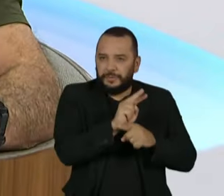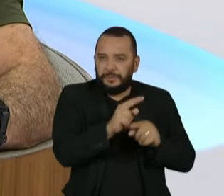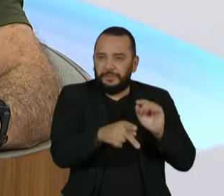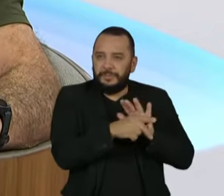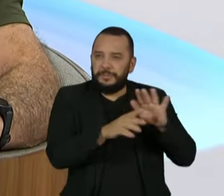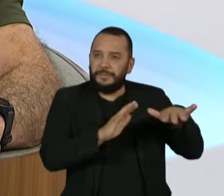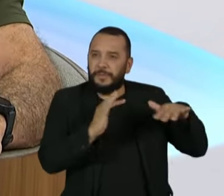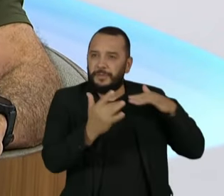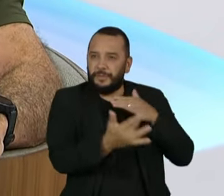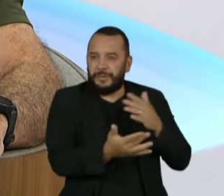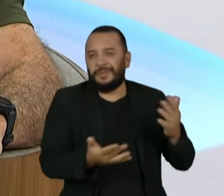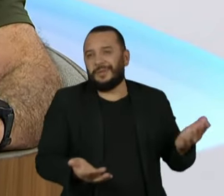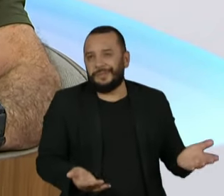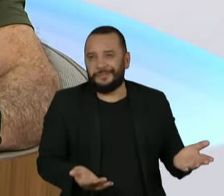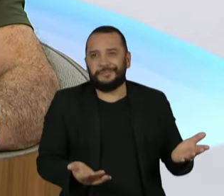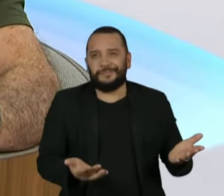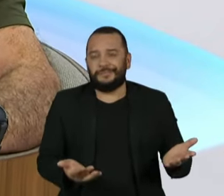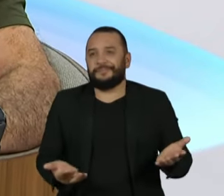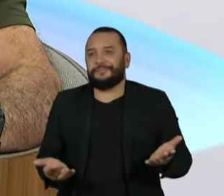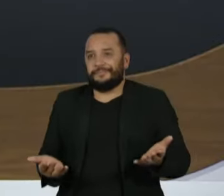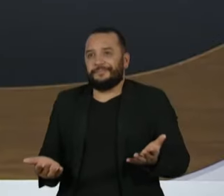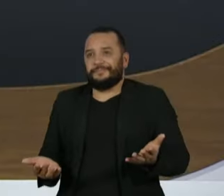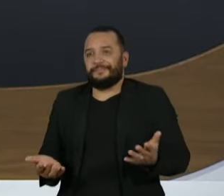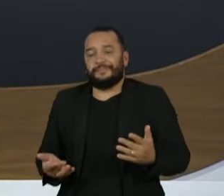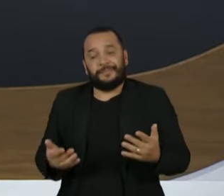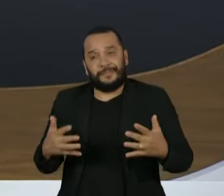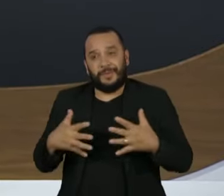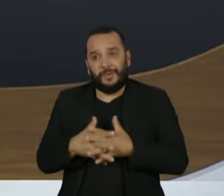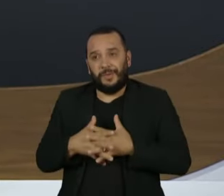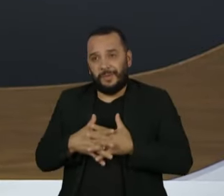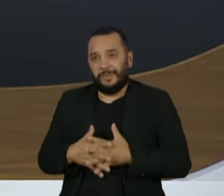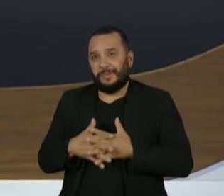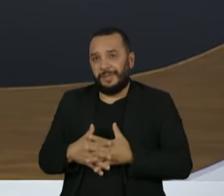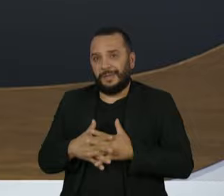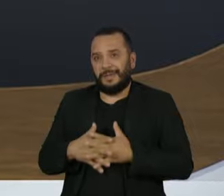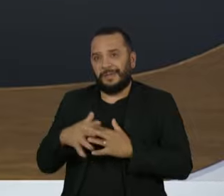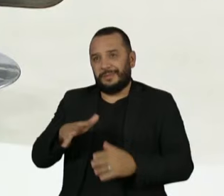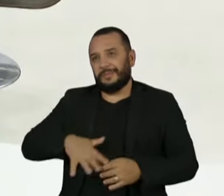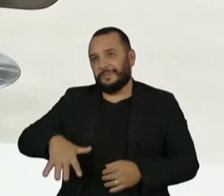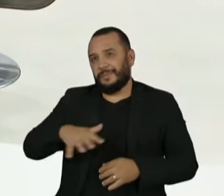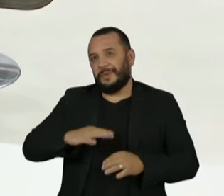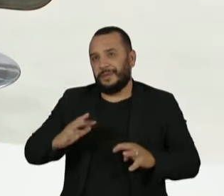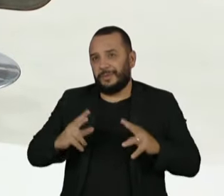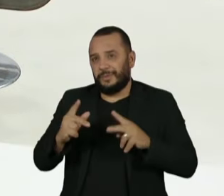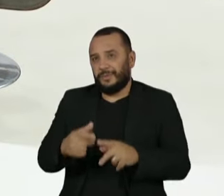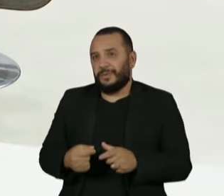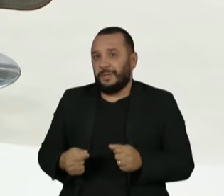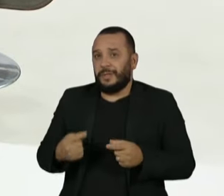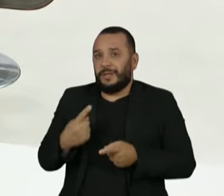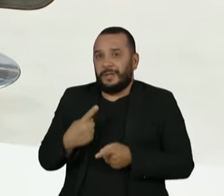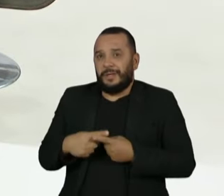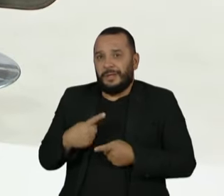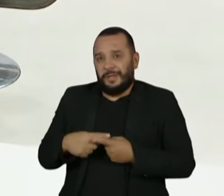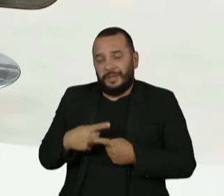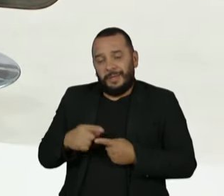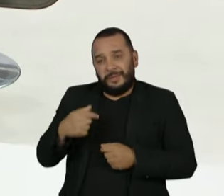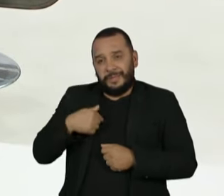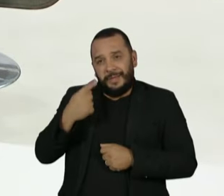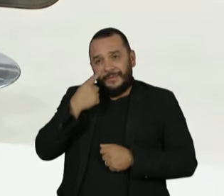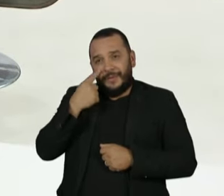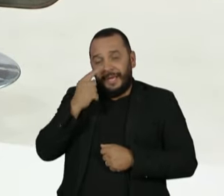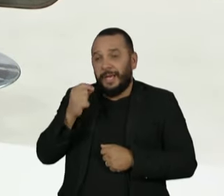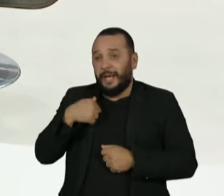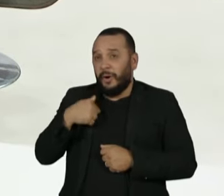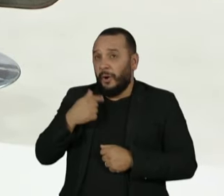de uma rede social ou tá tá muito complicado esse esse espaço Todinho até porque quando você olha para